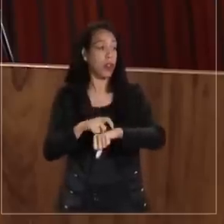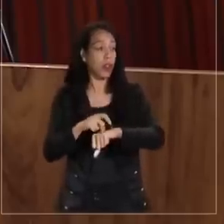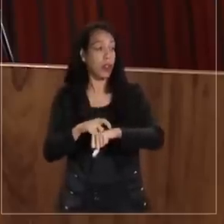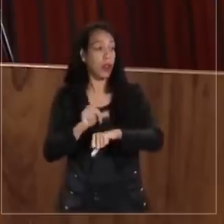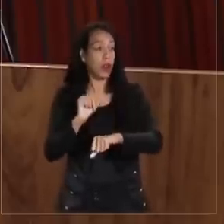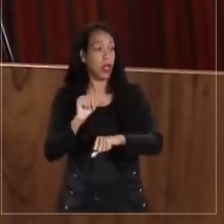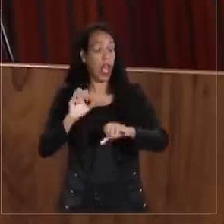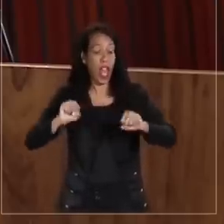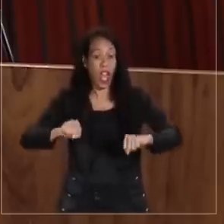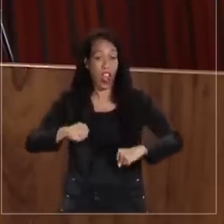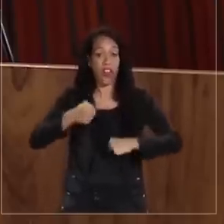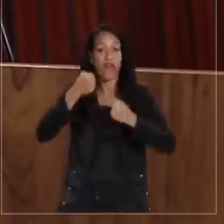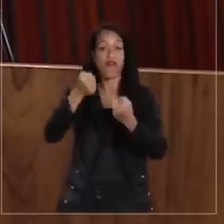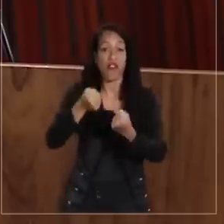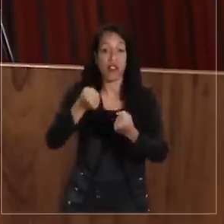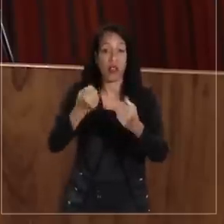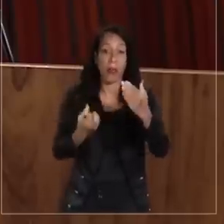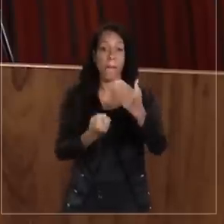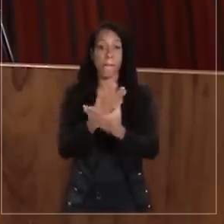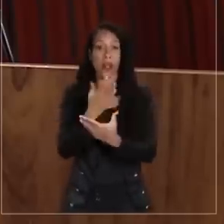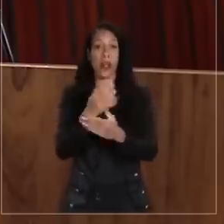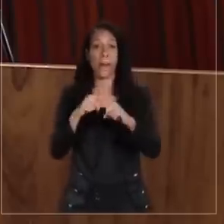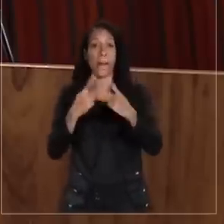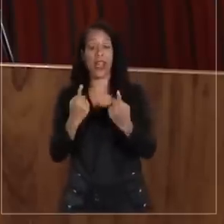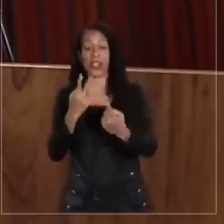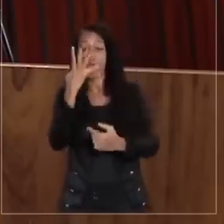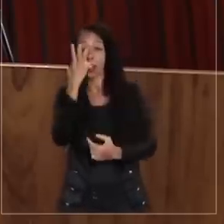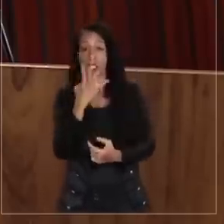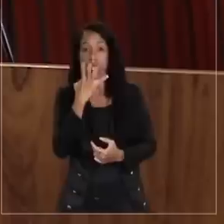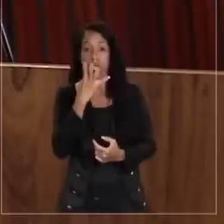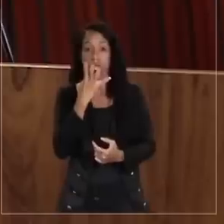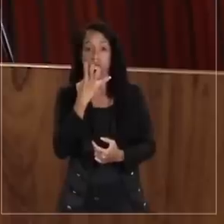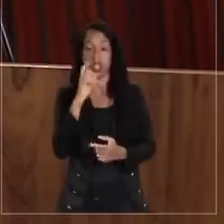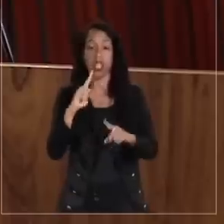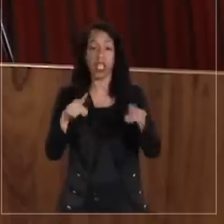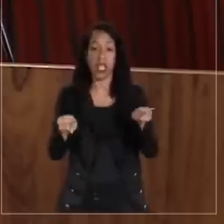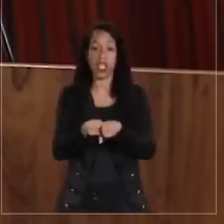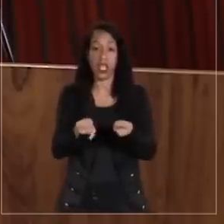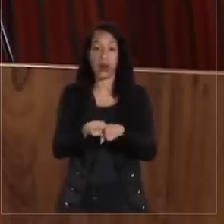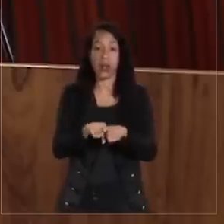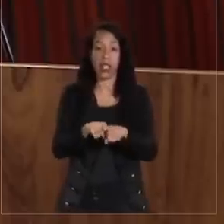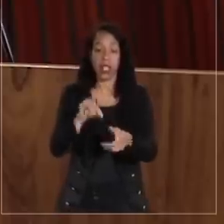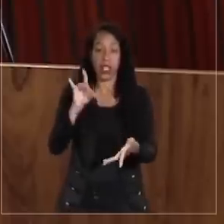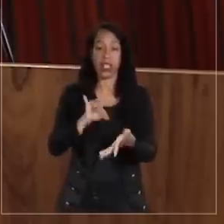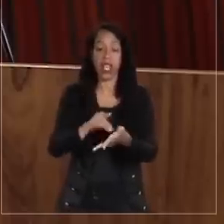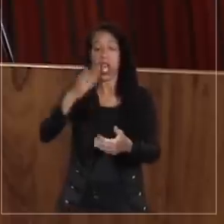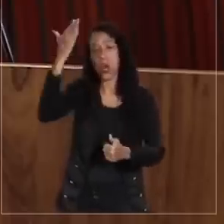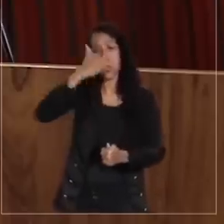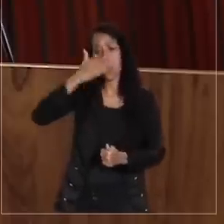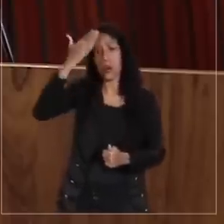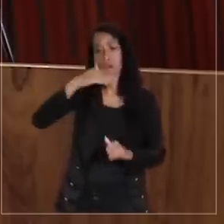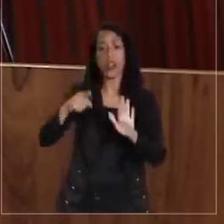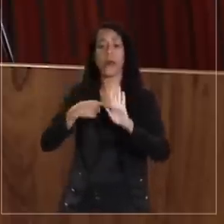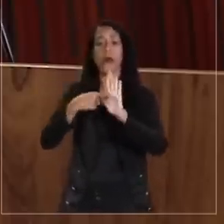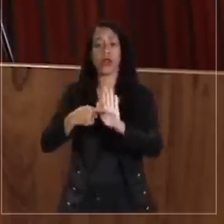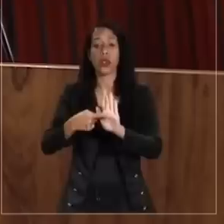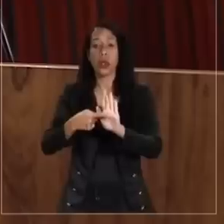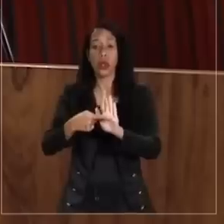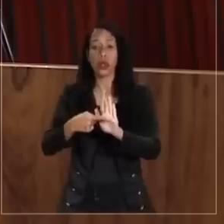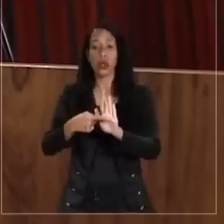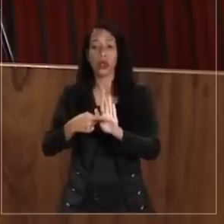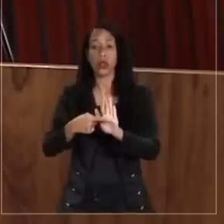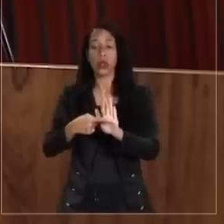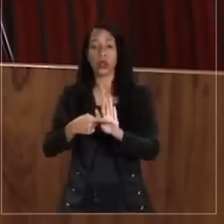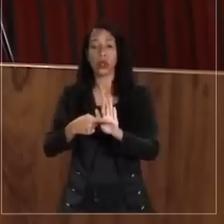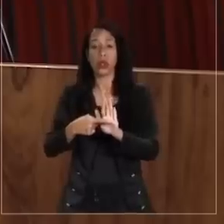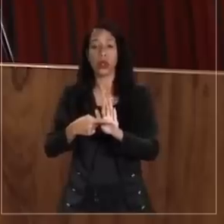a potencialidade deste efeito. Mas qual é a gravidade? A gravidade também ficou devidamente comprovada, como mostrou o